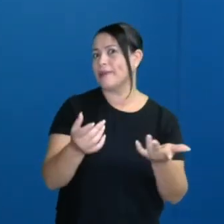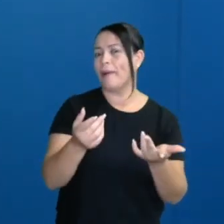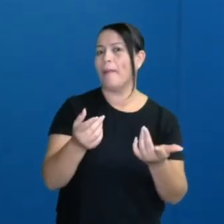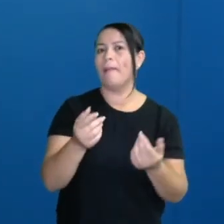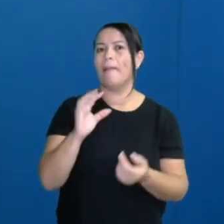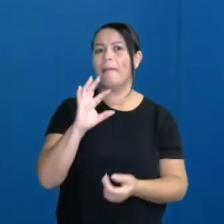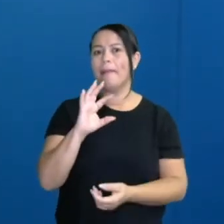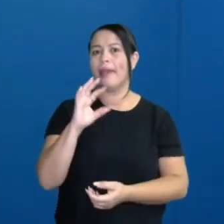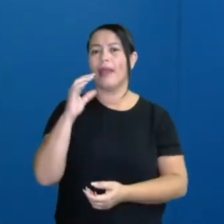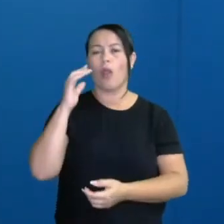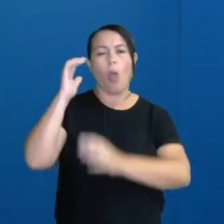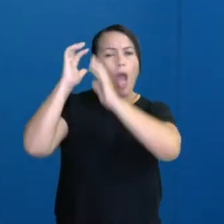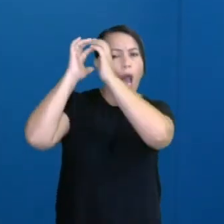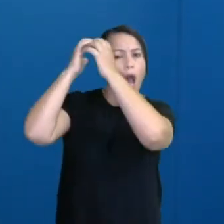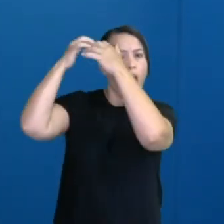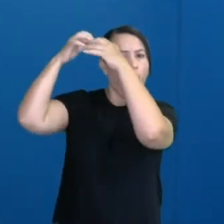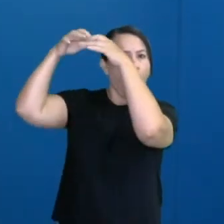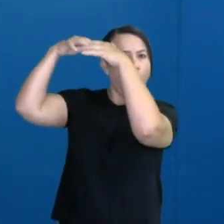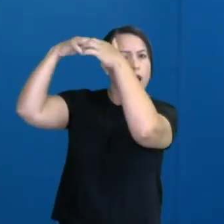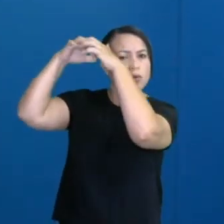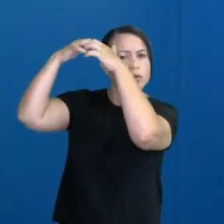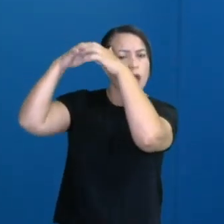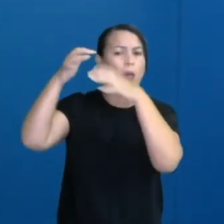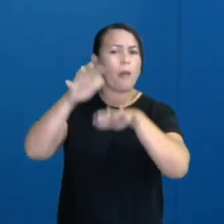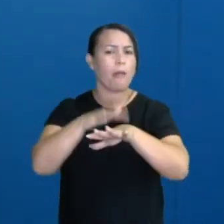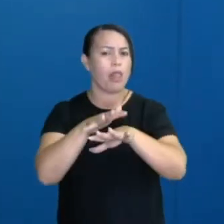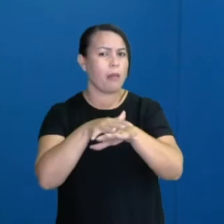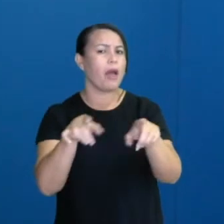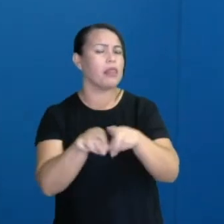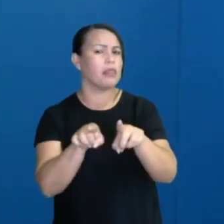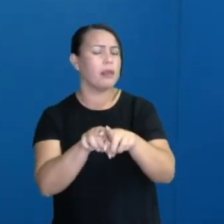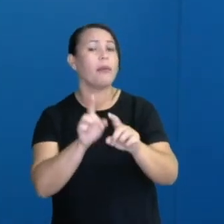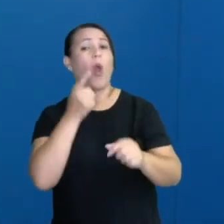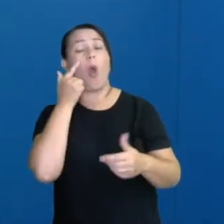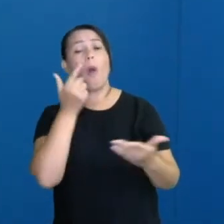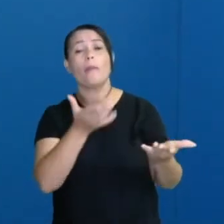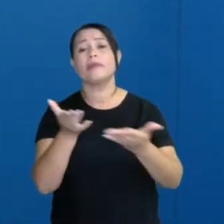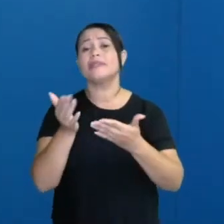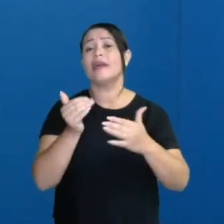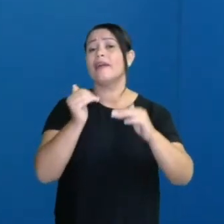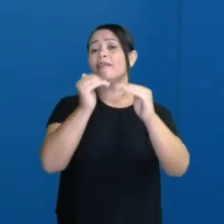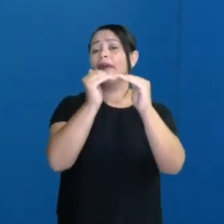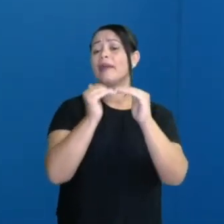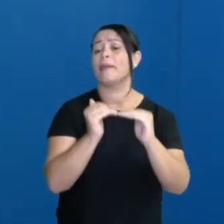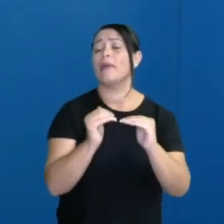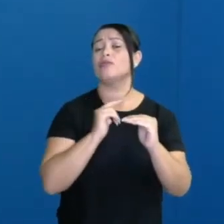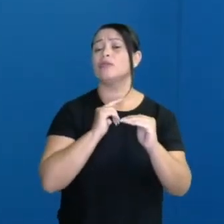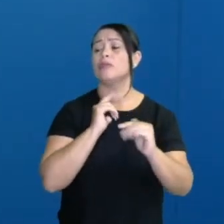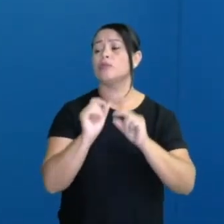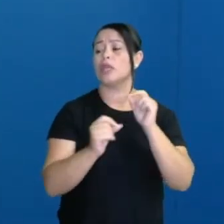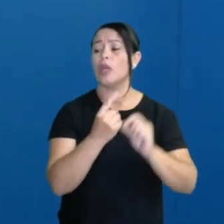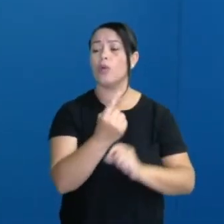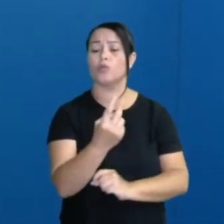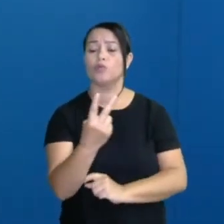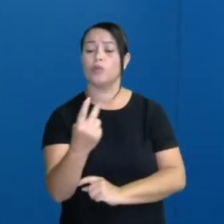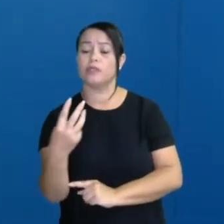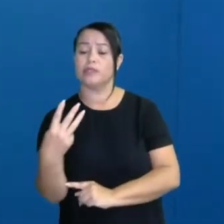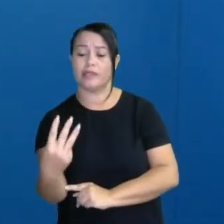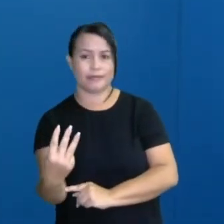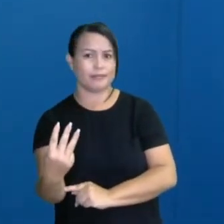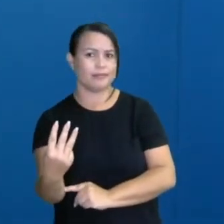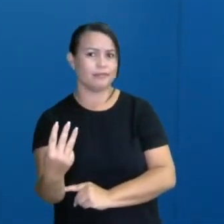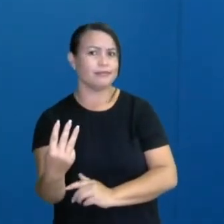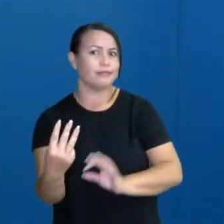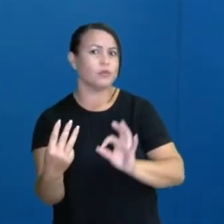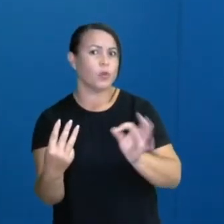matemática, pelo raciocínio matemático, não é? E aqui embaixo, minhas peças eu tenho 1, 2 e 3, ou seja, está